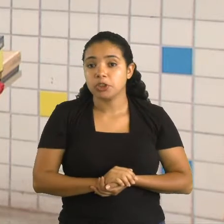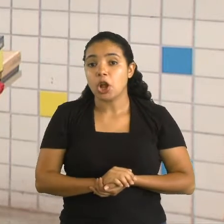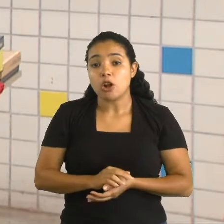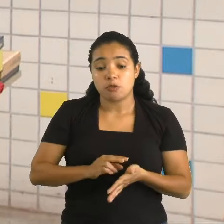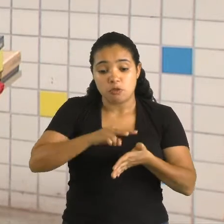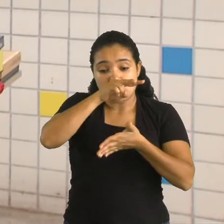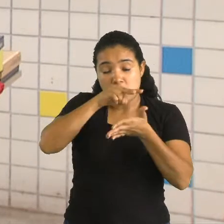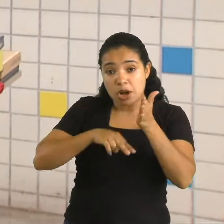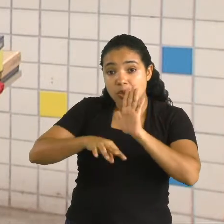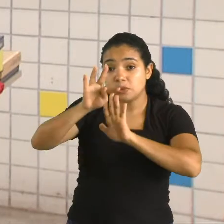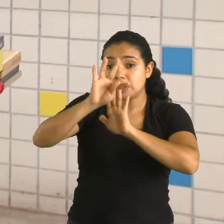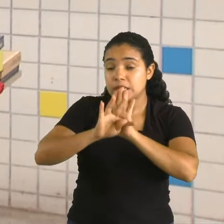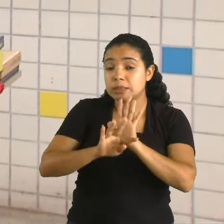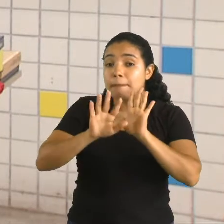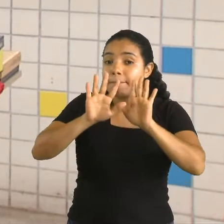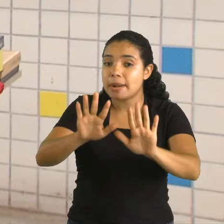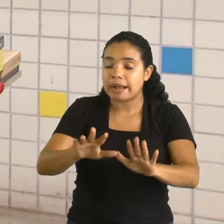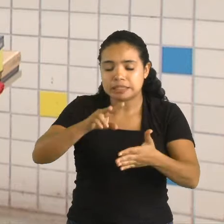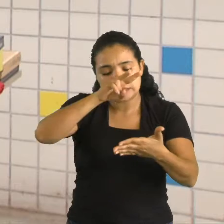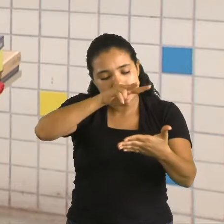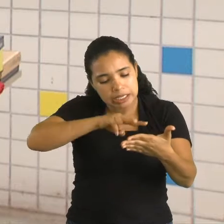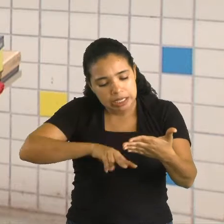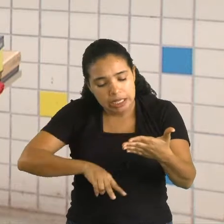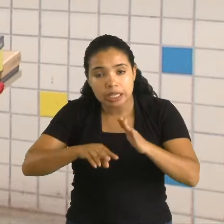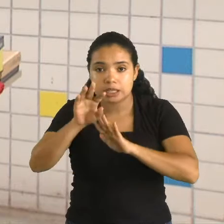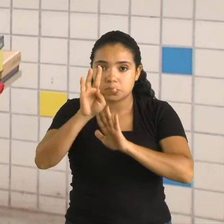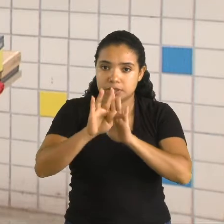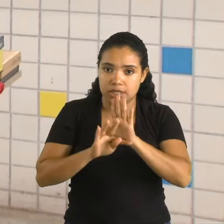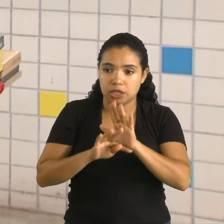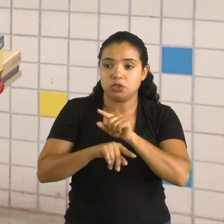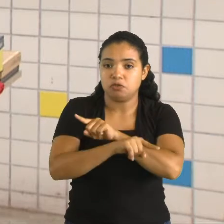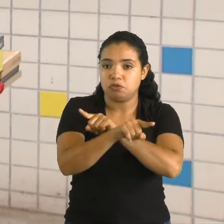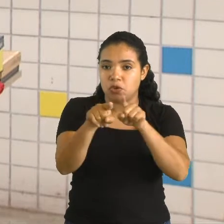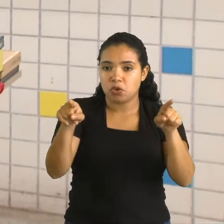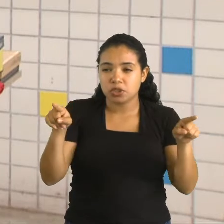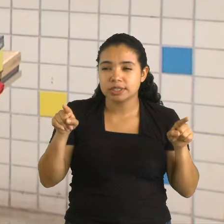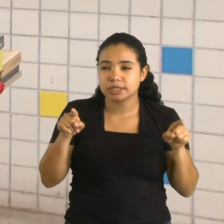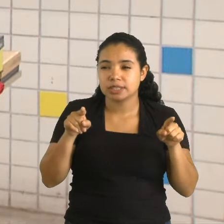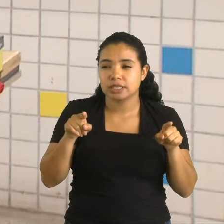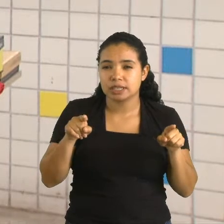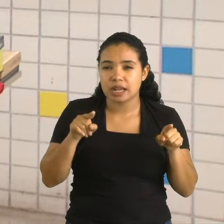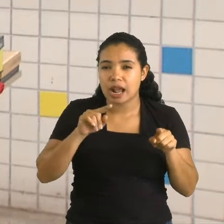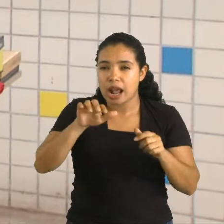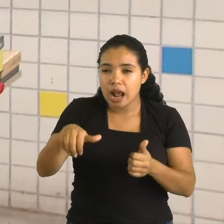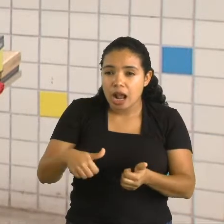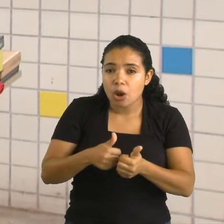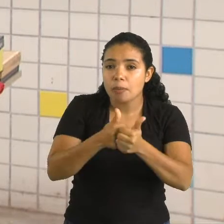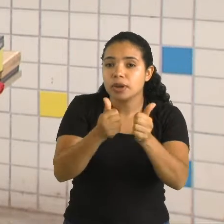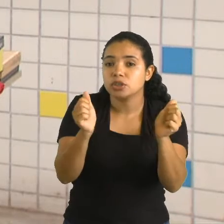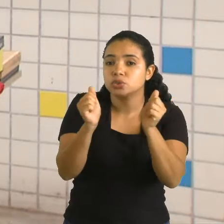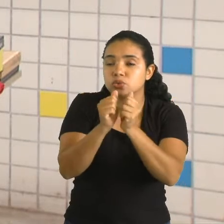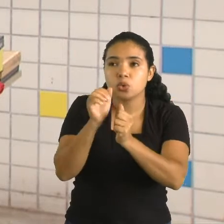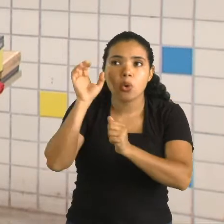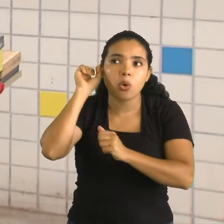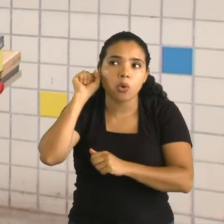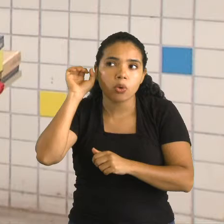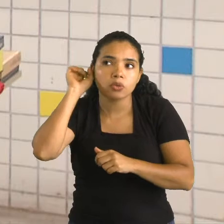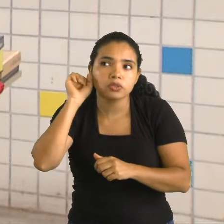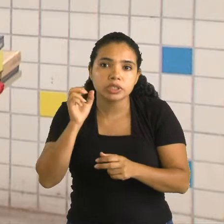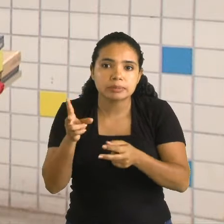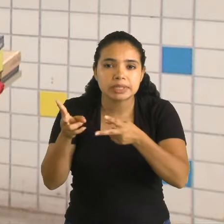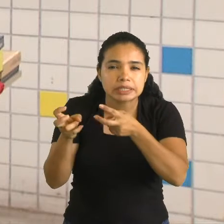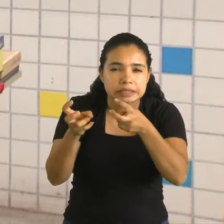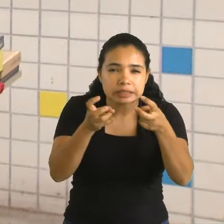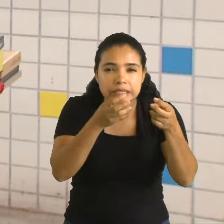vamos ler o texto, mas enquanto eu leio, eu faço a leitura do texto daqui, vocês vão acompanhar comigo ouvindo e